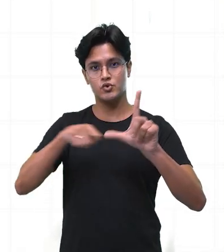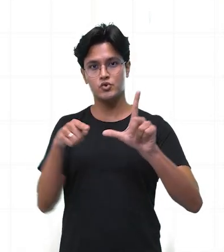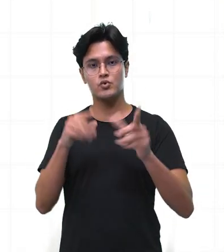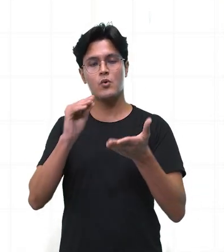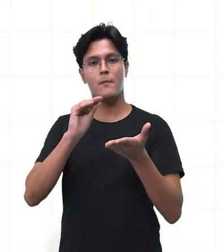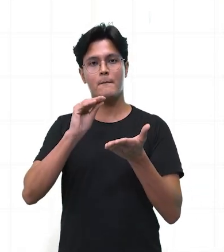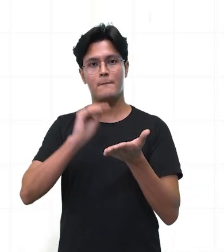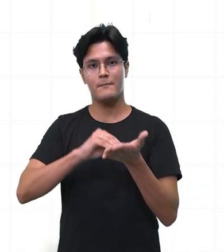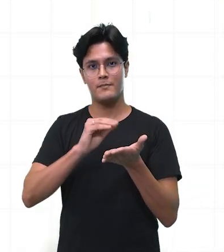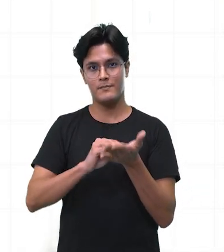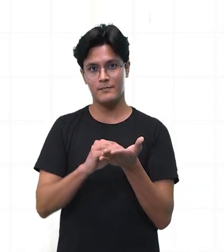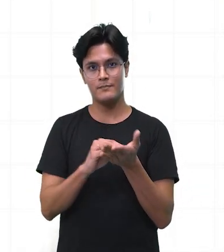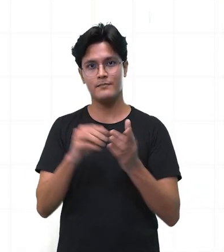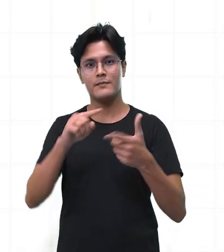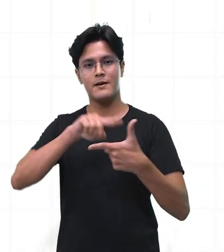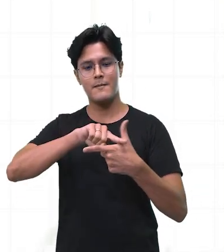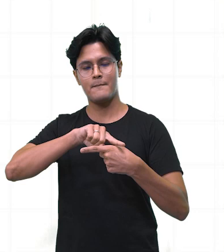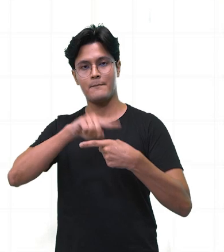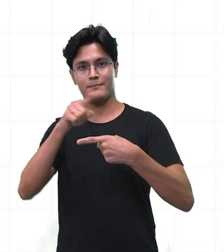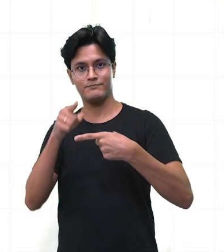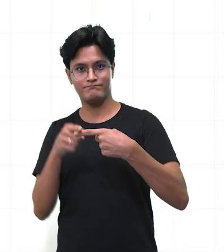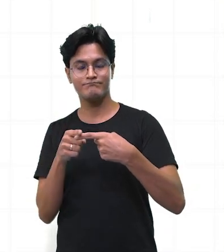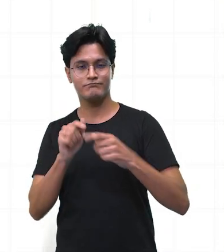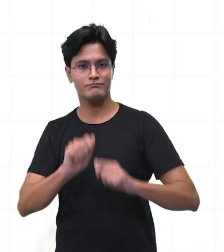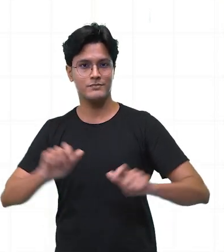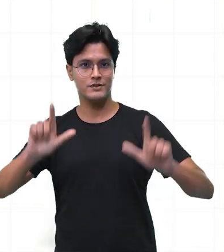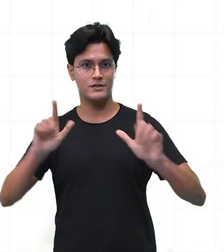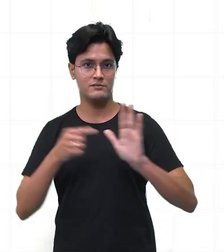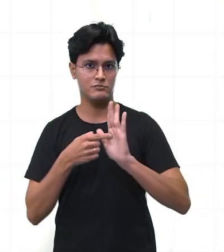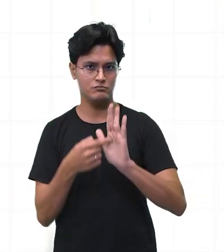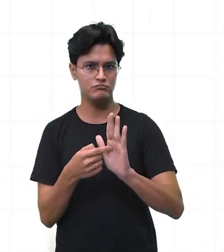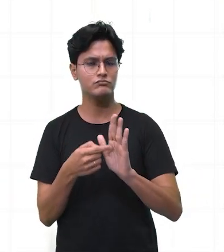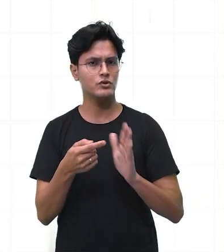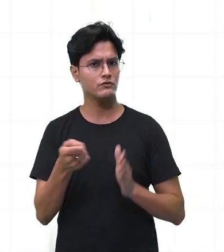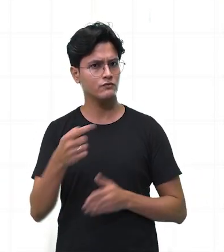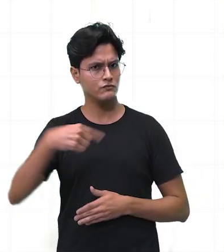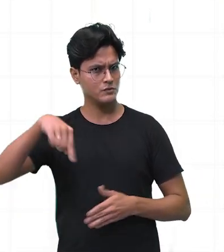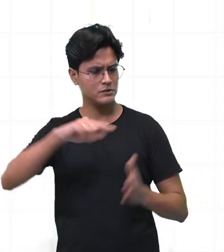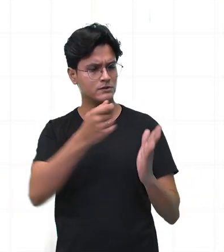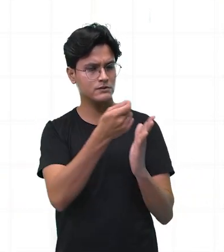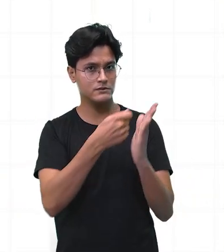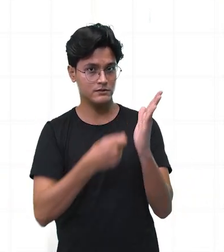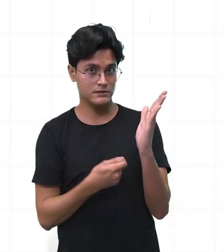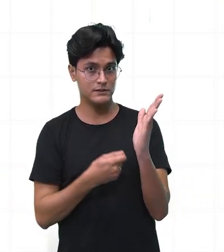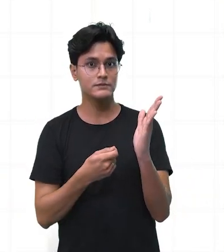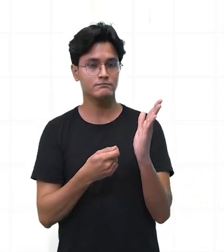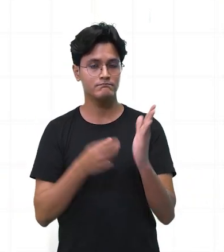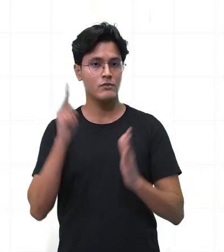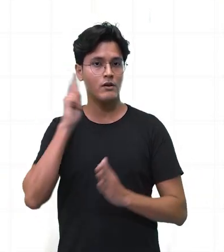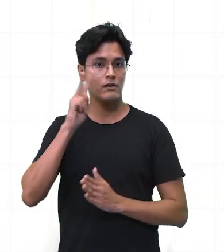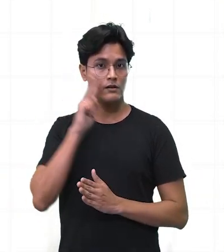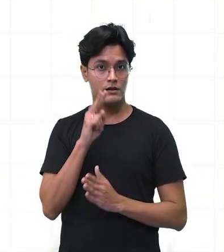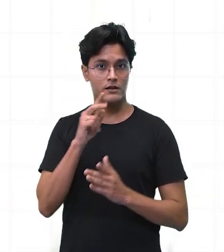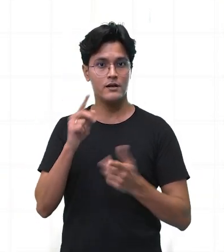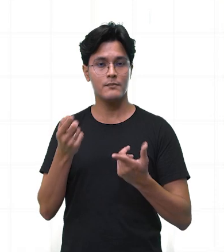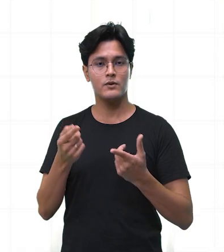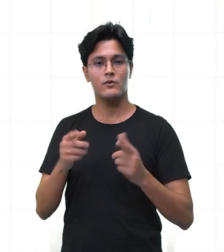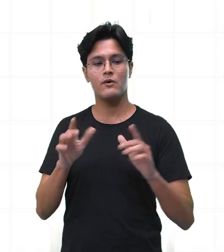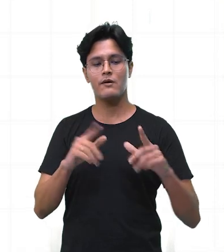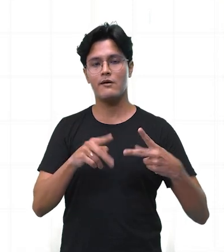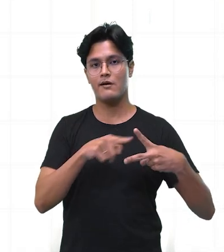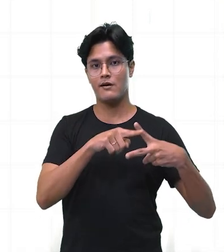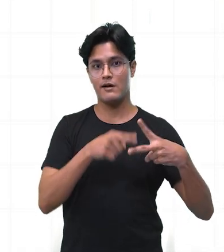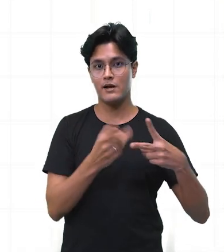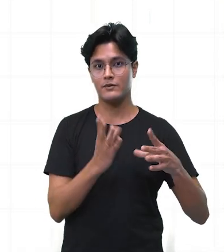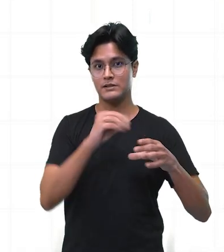tá? Então, novamente aqui para que vocês escrevam aí nas suas anotações. Note que um ângulo interno junto com